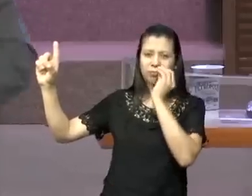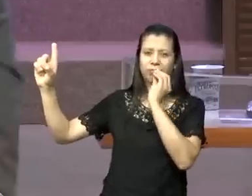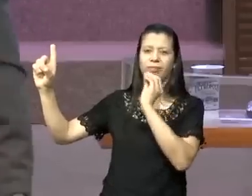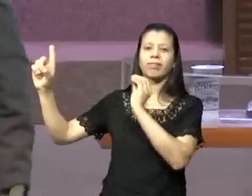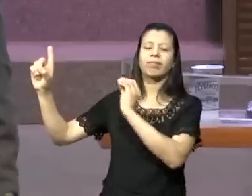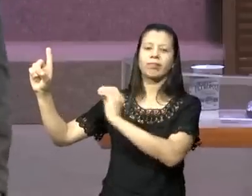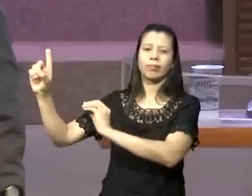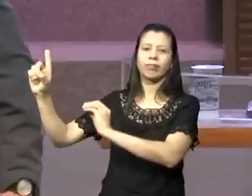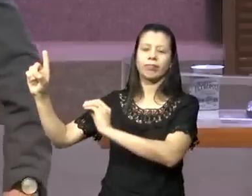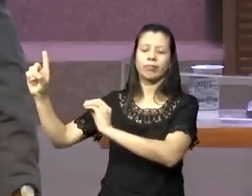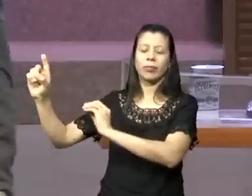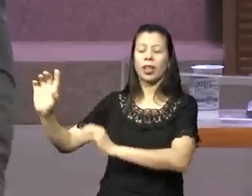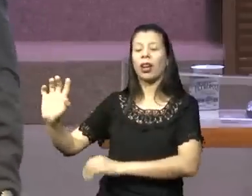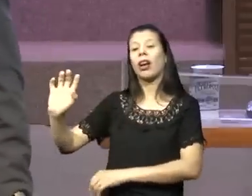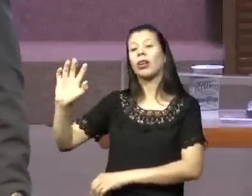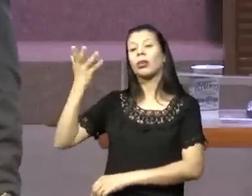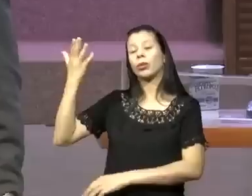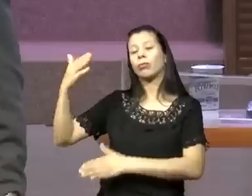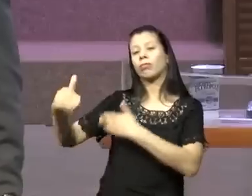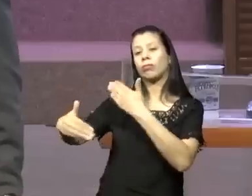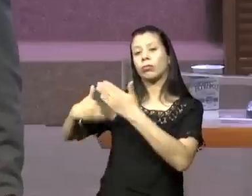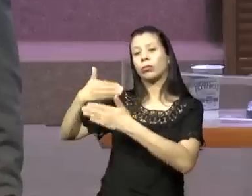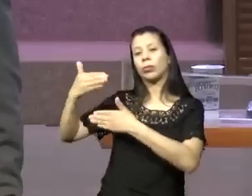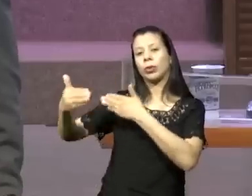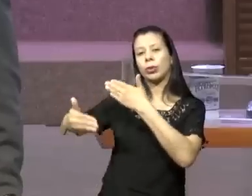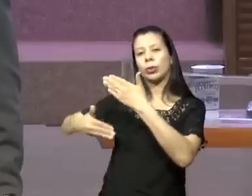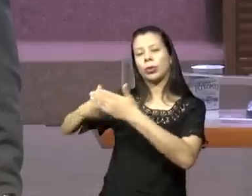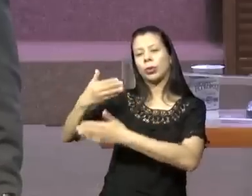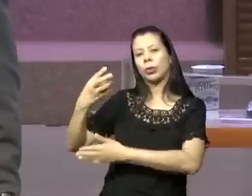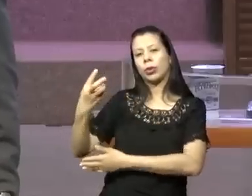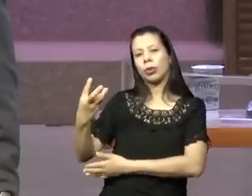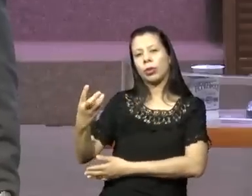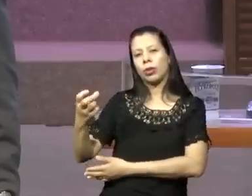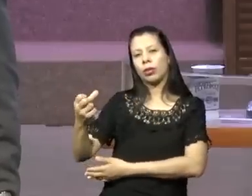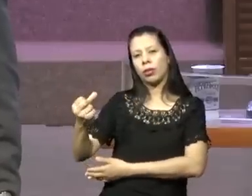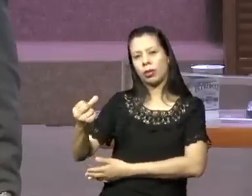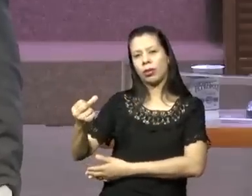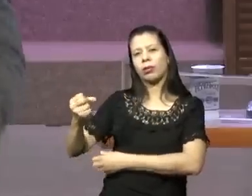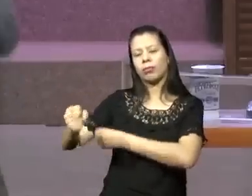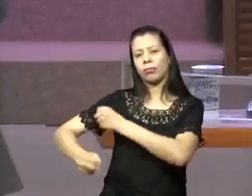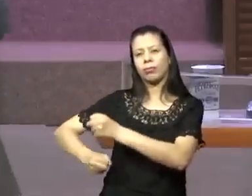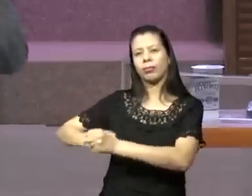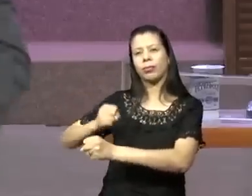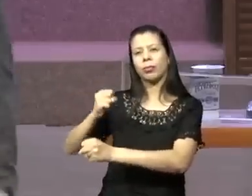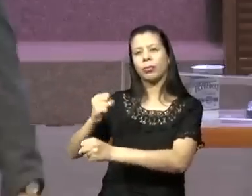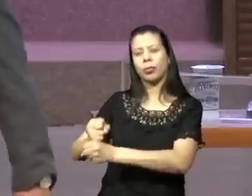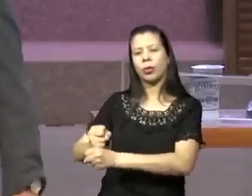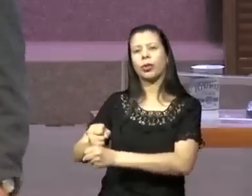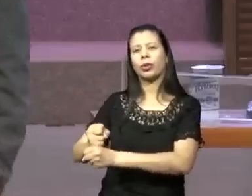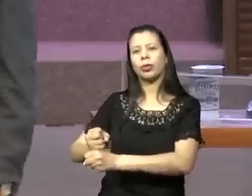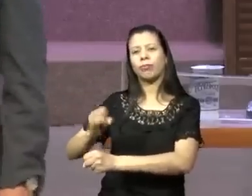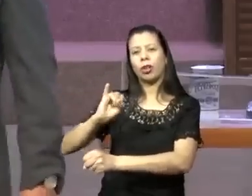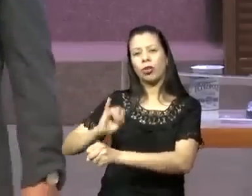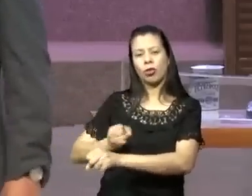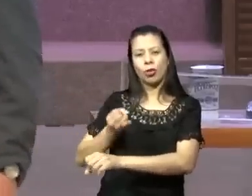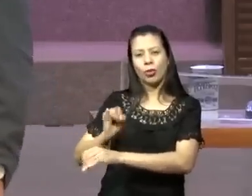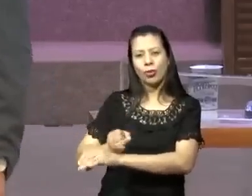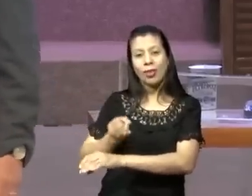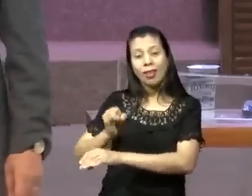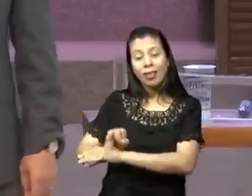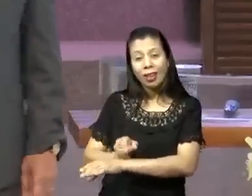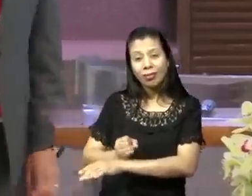mais ou menos 35 anos depois 36 anos depois Jerusalém foi destruída não se iluda meu irmão